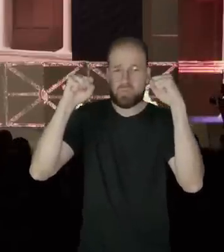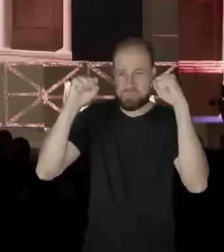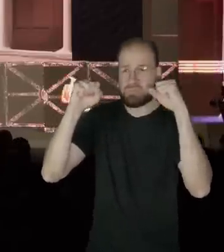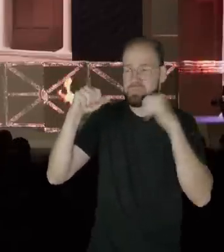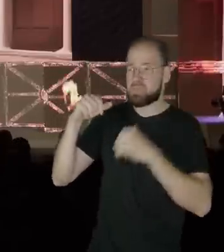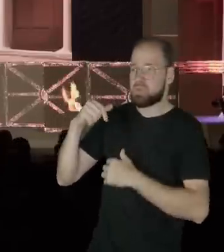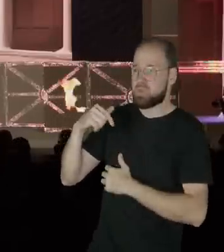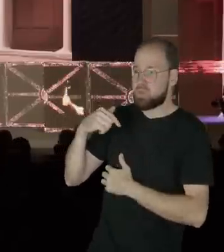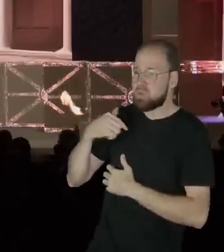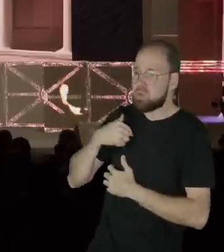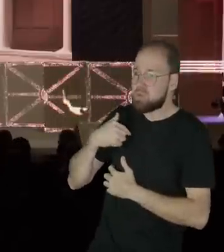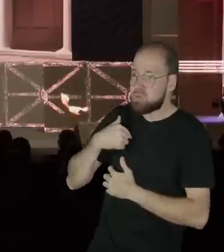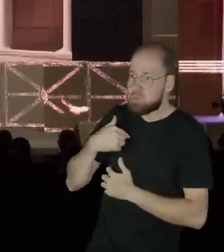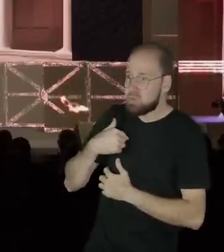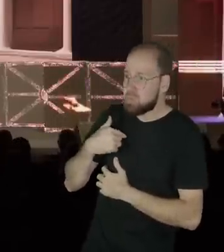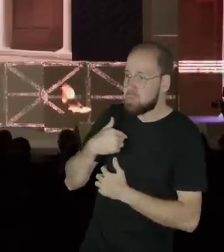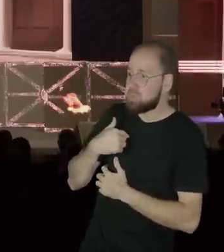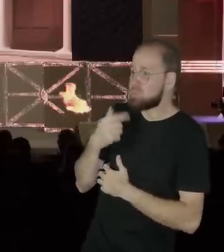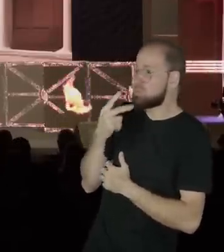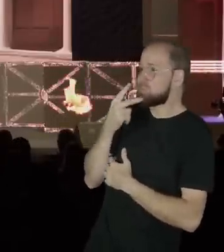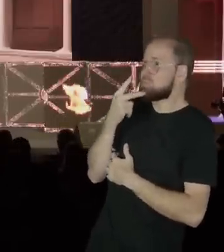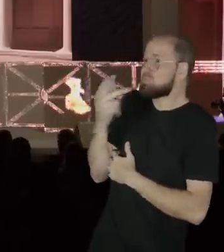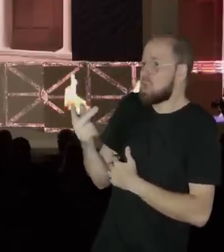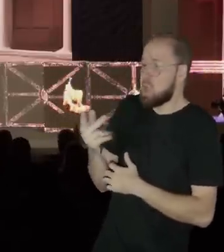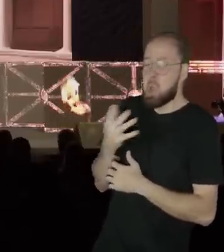eu neguei por 3 vezes.